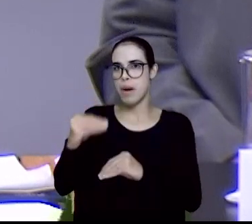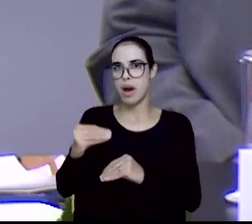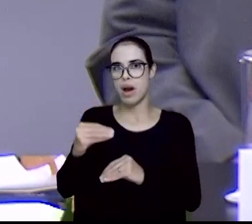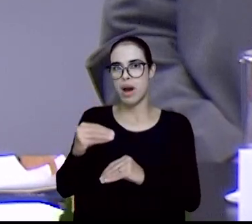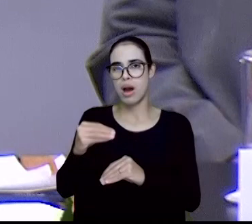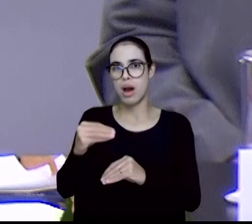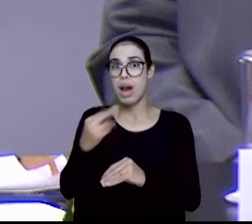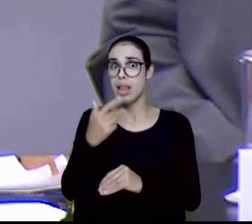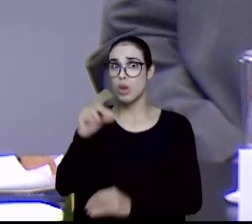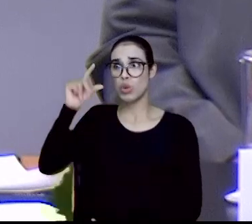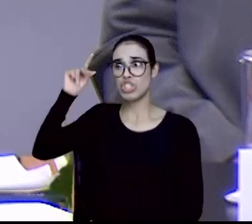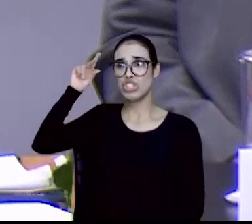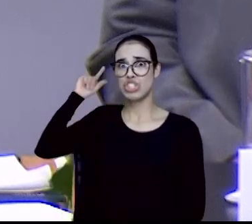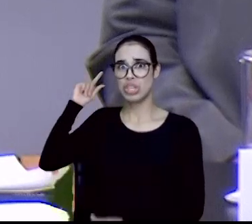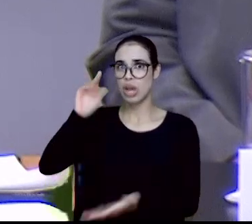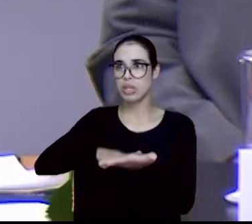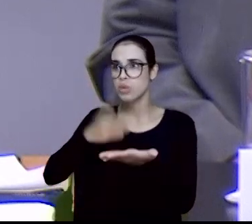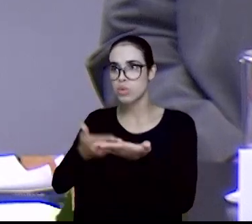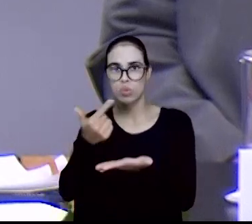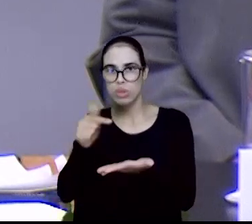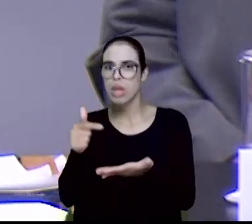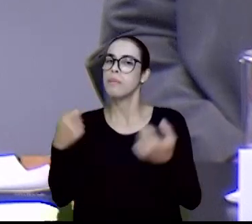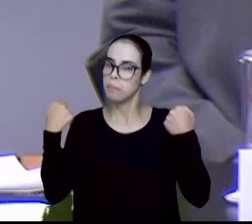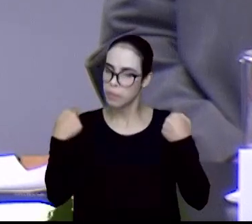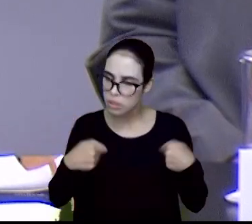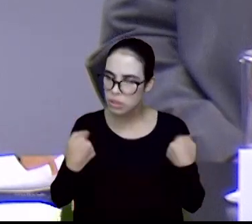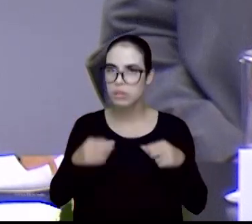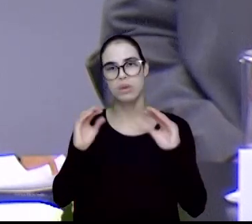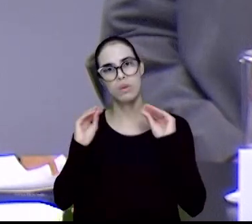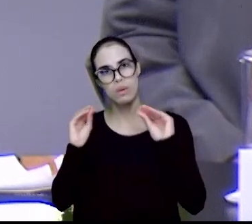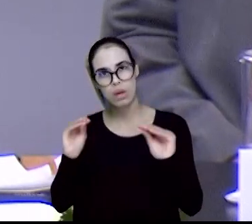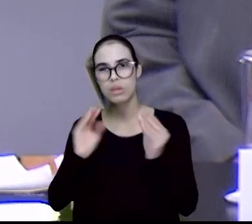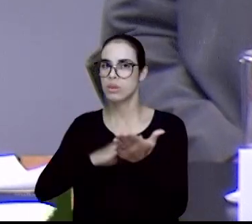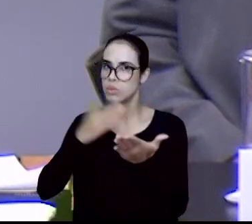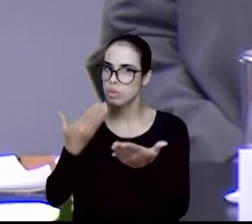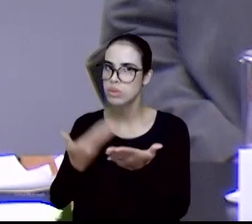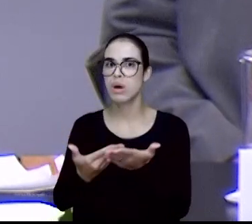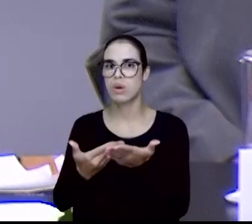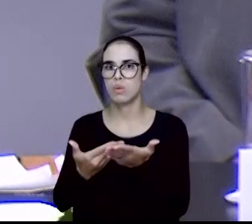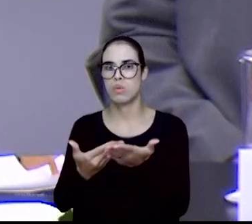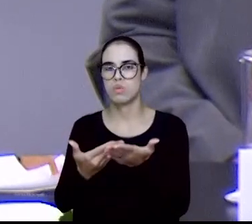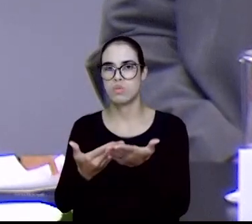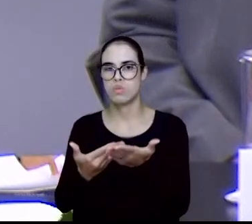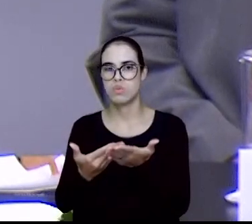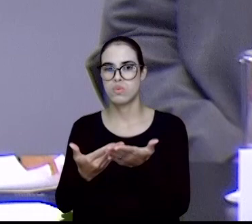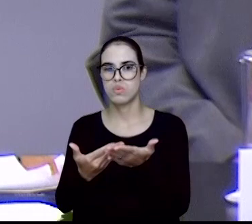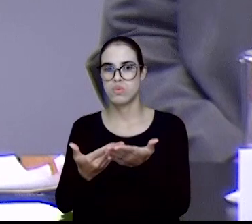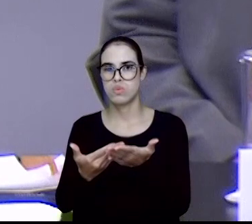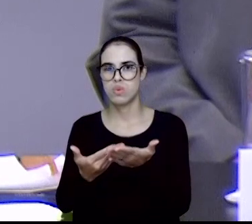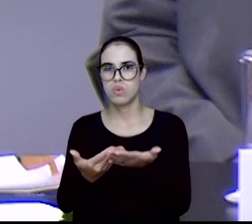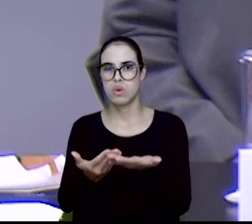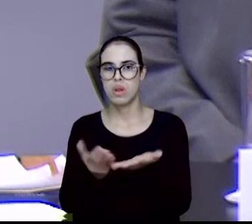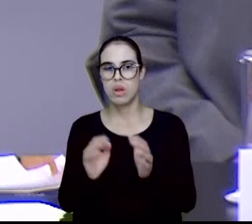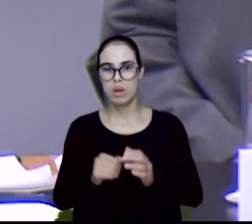sem traduzir. Então, tem que botar uma tradução acessível, sem exageros também. Não pode traduzir